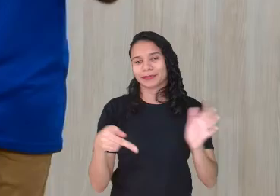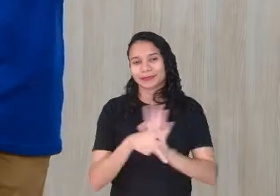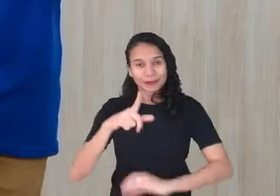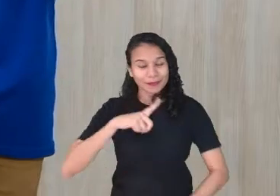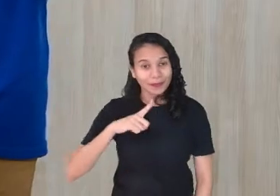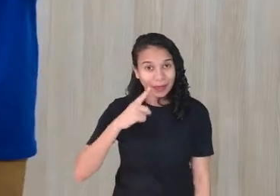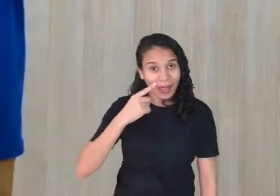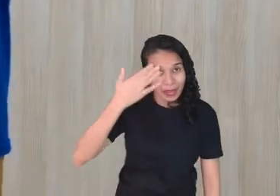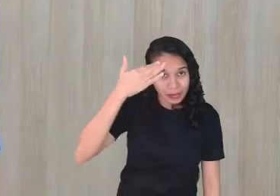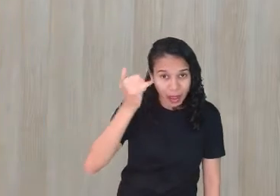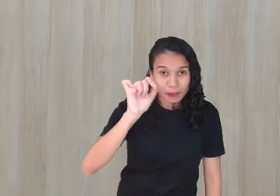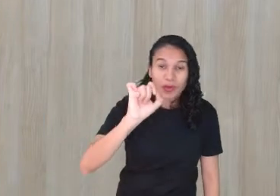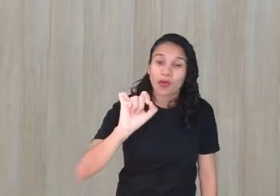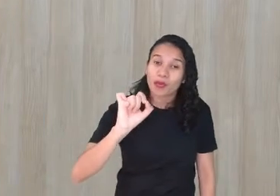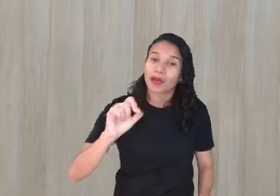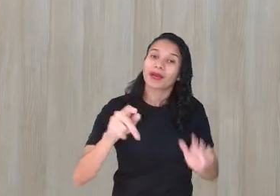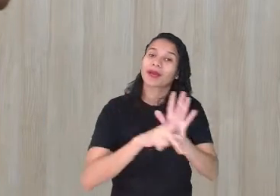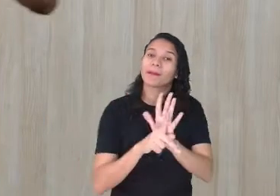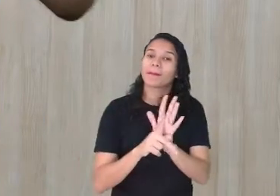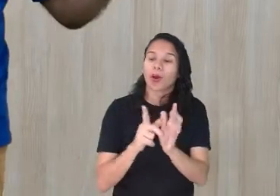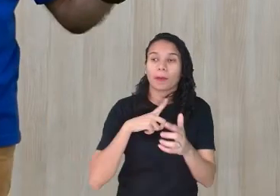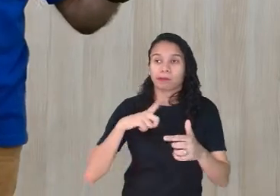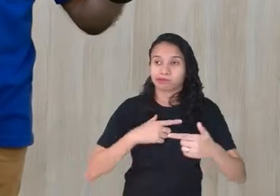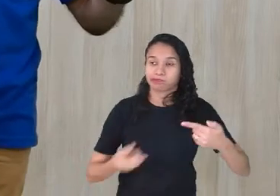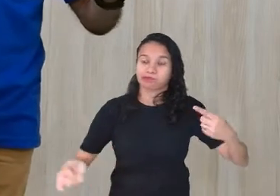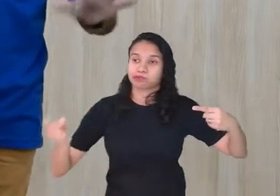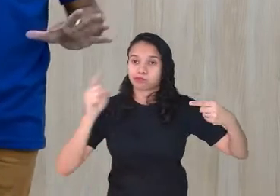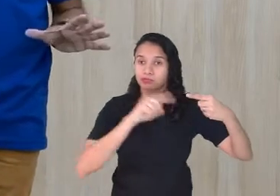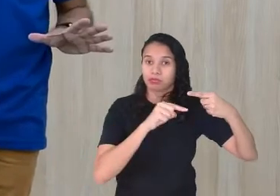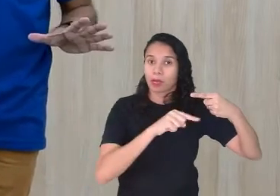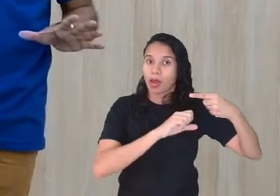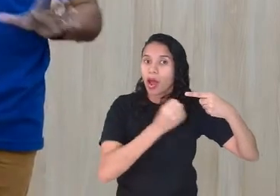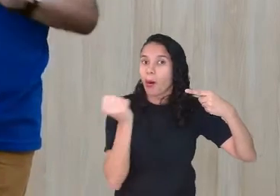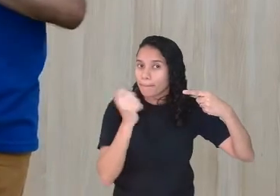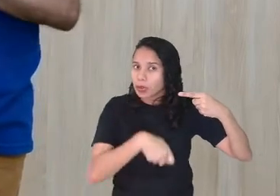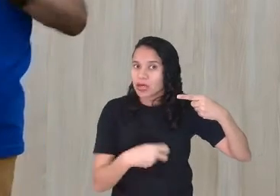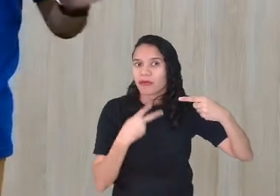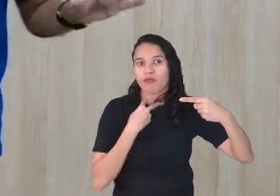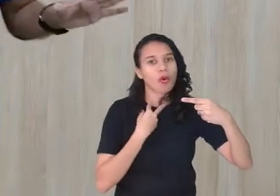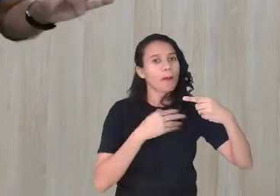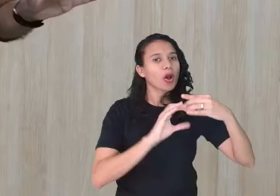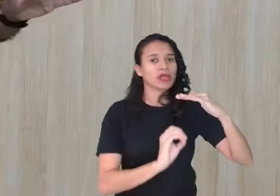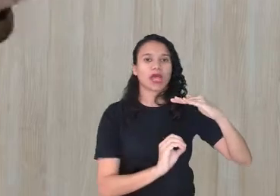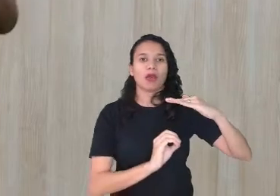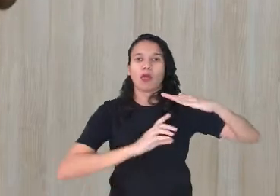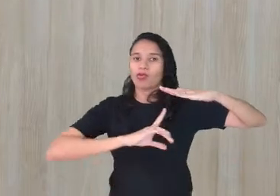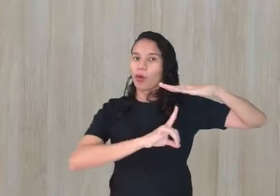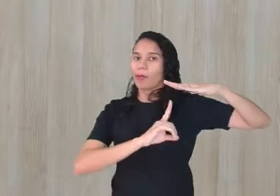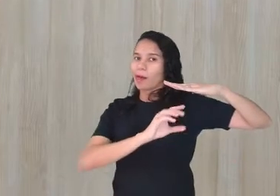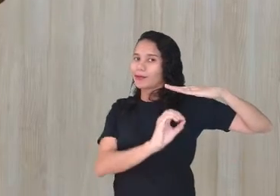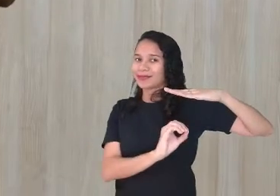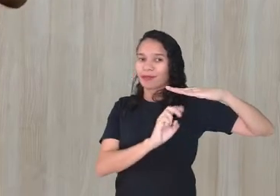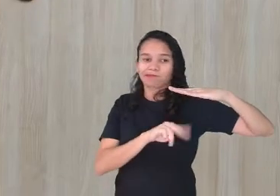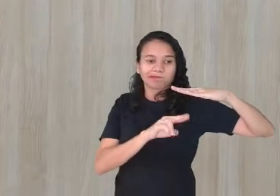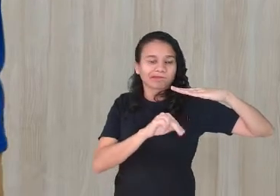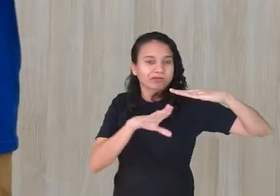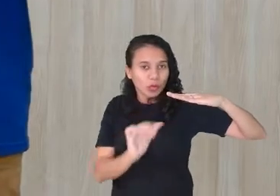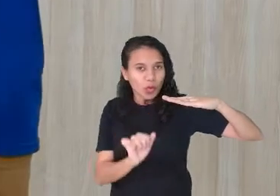Então, você sabe que os casos possíveis não pode ser zero de jeito nenhum. Não pode, porque é uma fração, e a